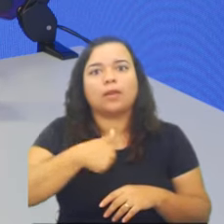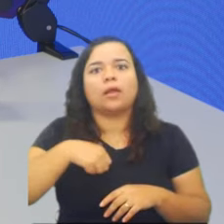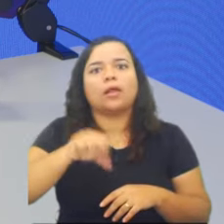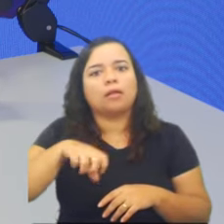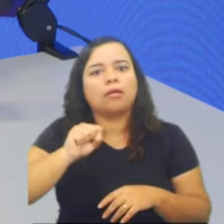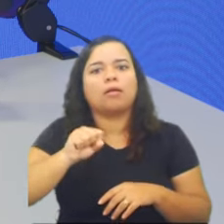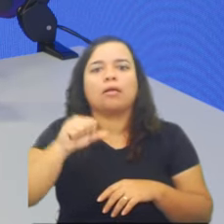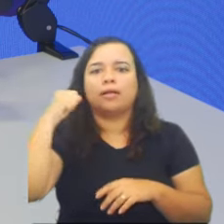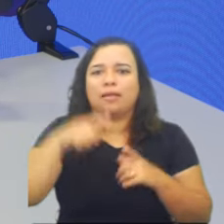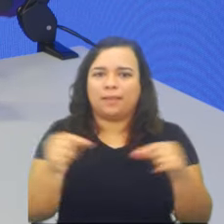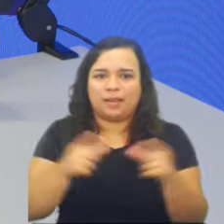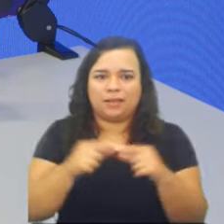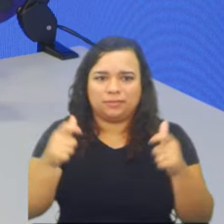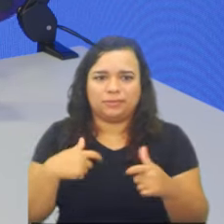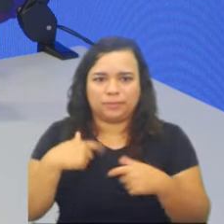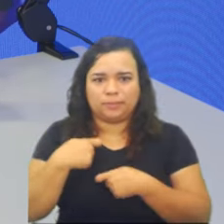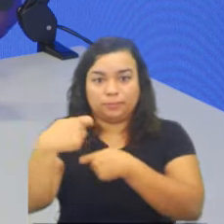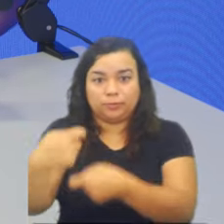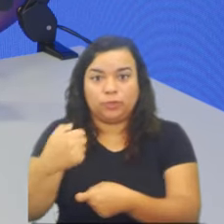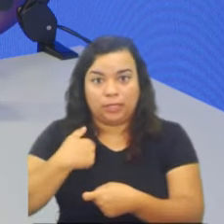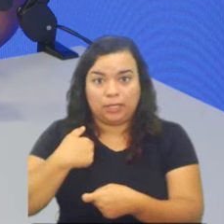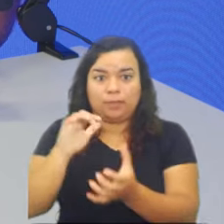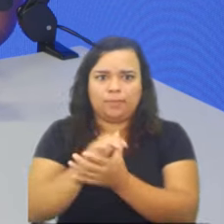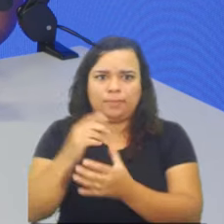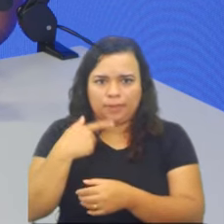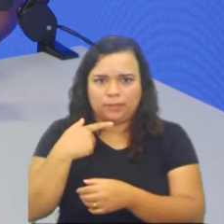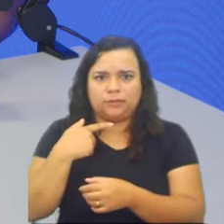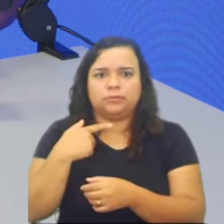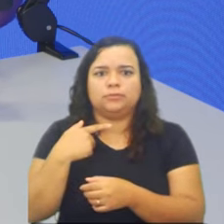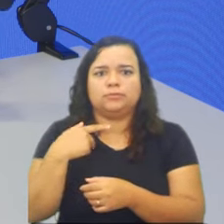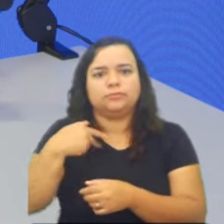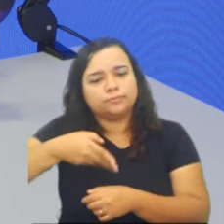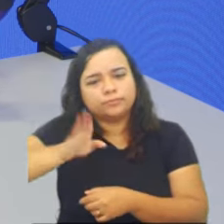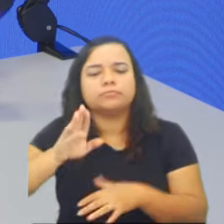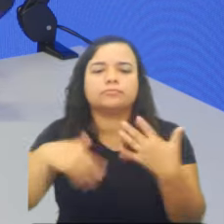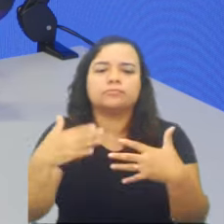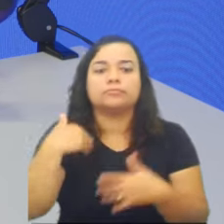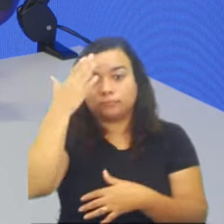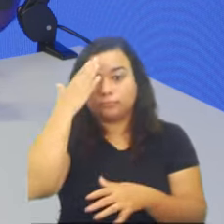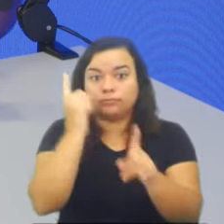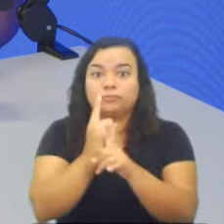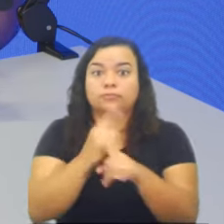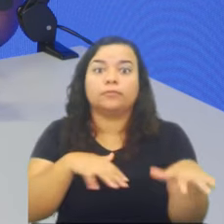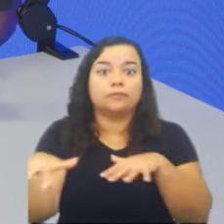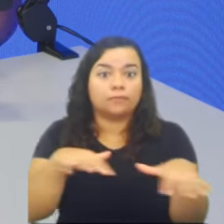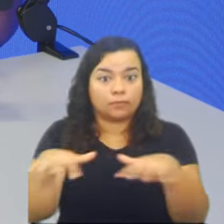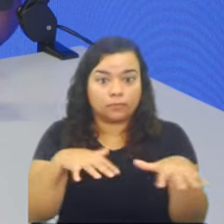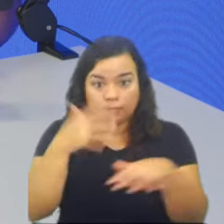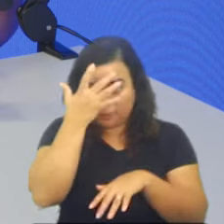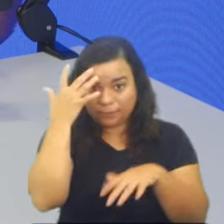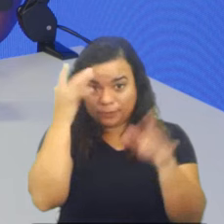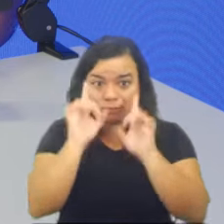lésbica de Brasília e e ela puxou Eu e meu marido a gente foi E aí eu fiquei sabendo lá que tinha um movimento de pessoas com